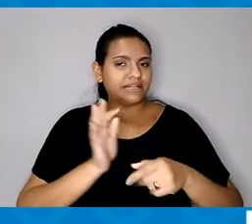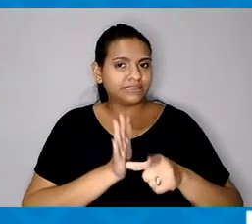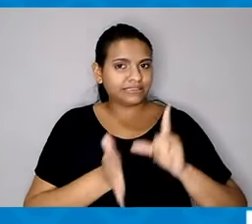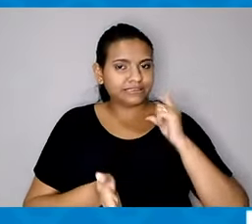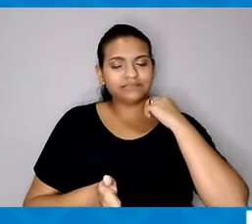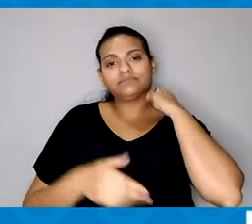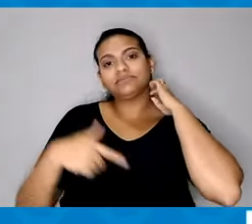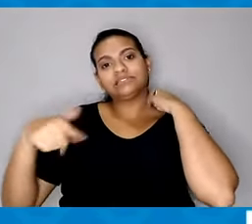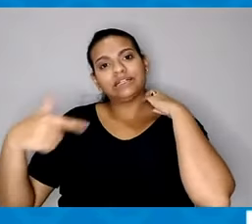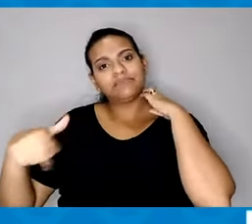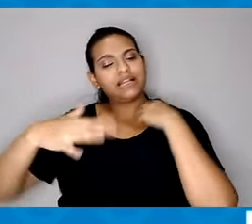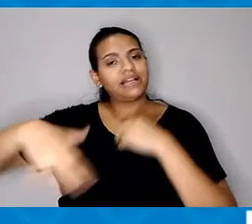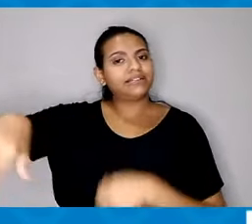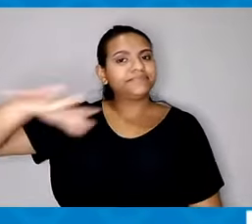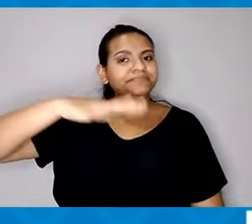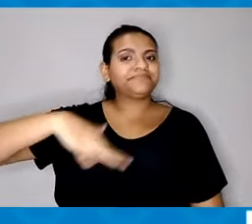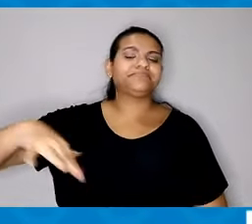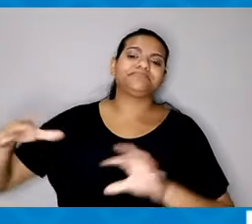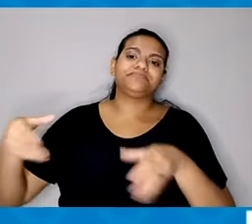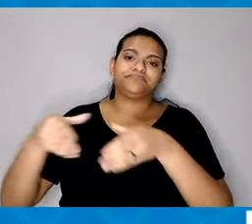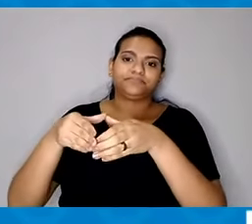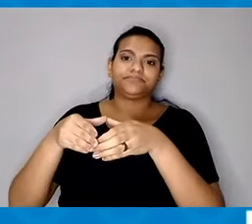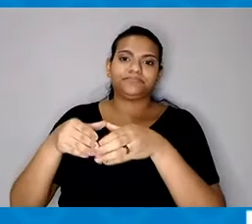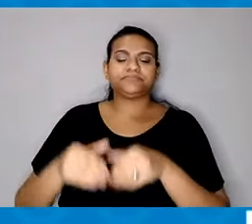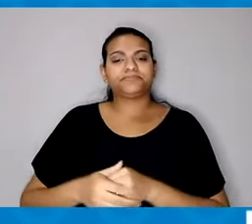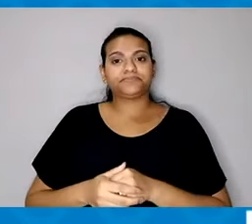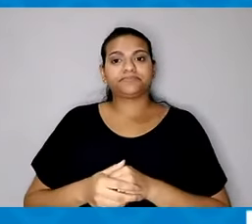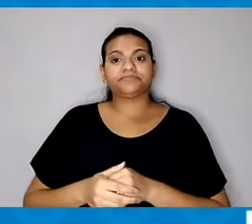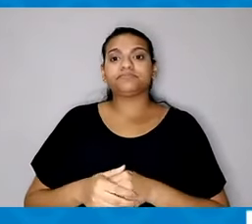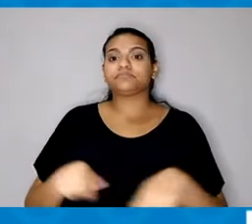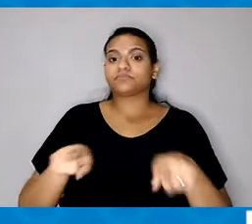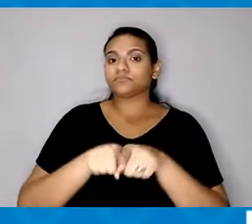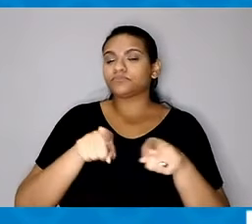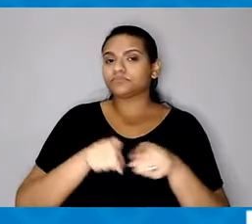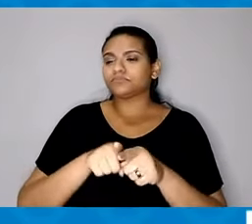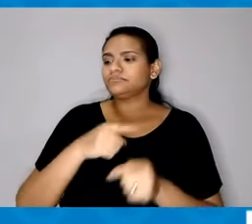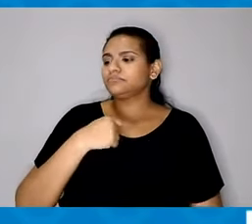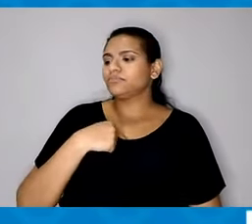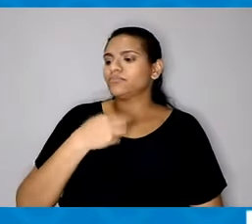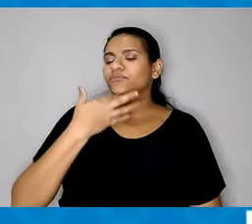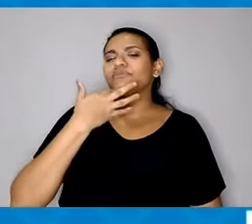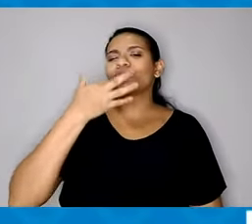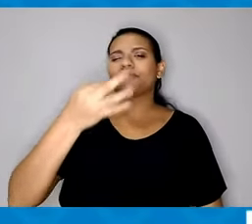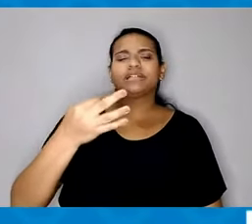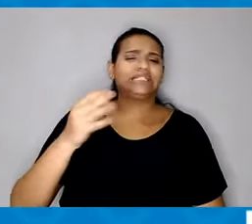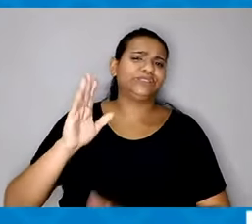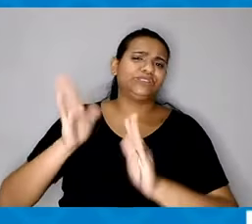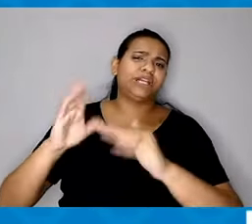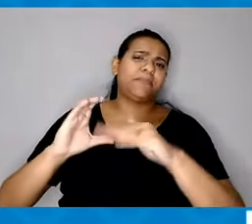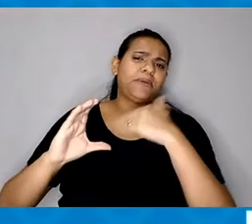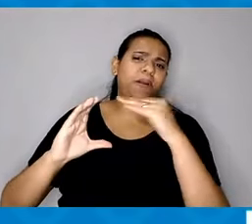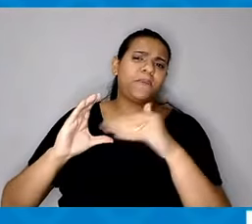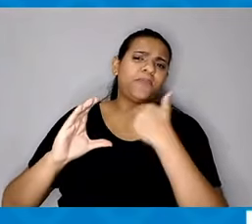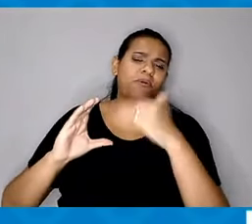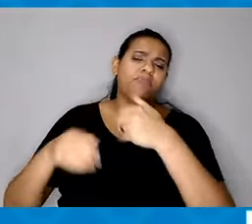esse espírito realmente colaborativo. Tem um comentário que eu quero destacar, nós temos recebido aqui várias perguntas, vários comentários, não dá